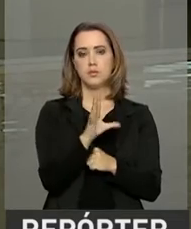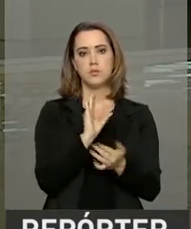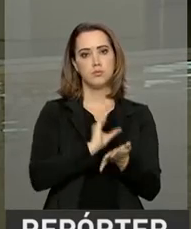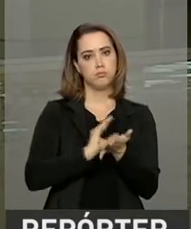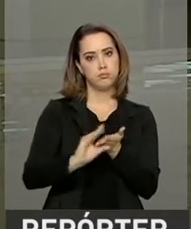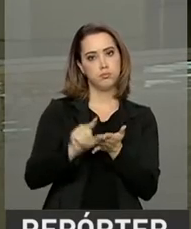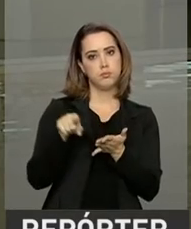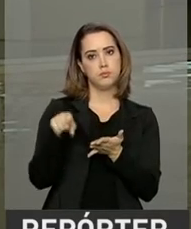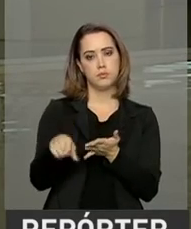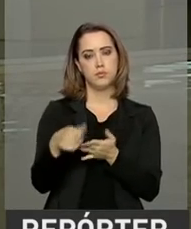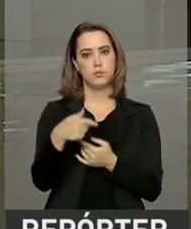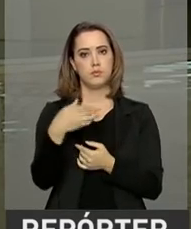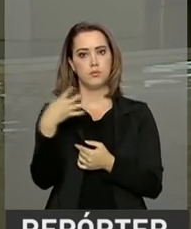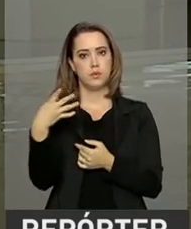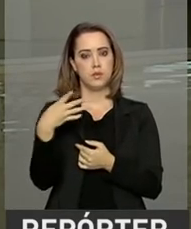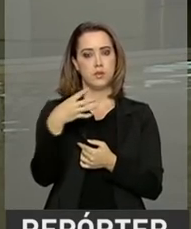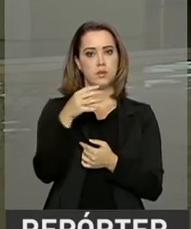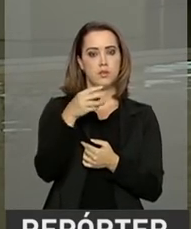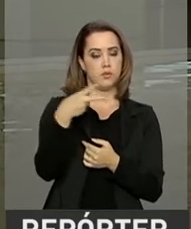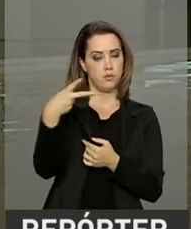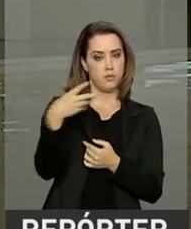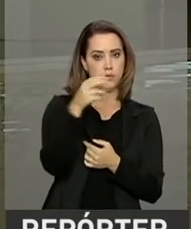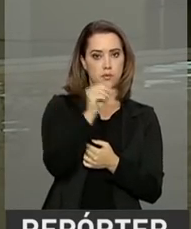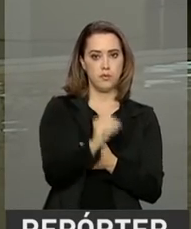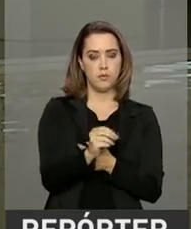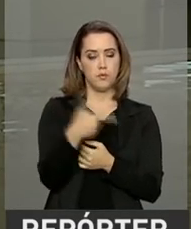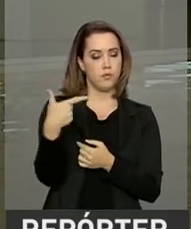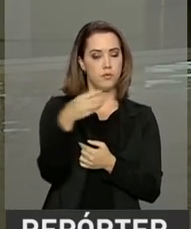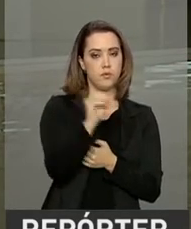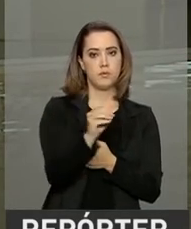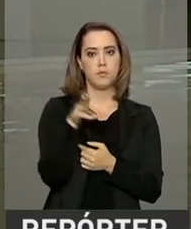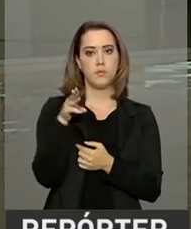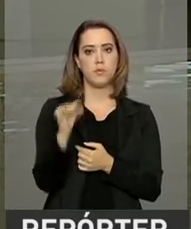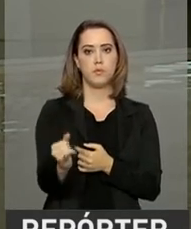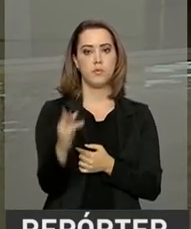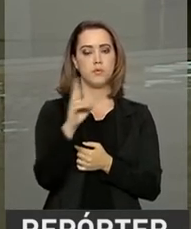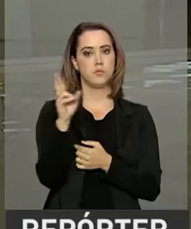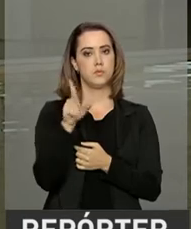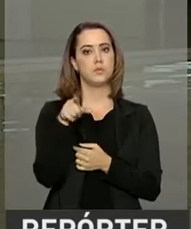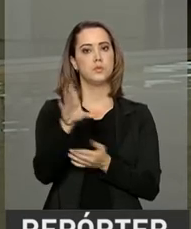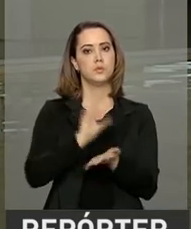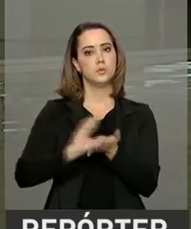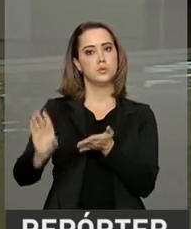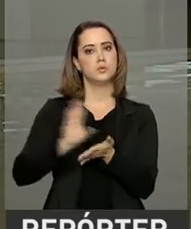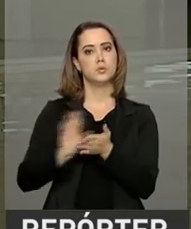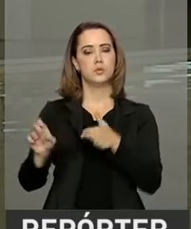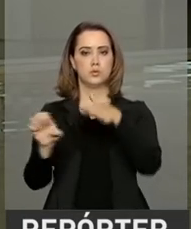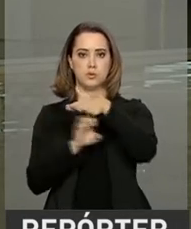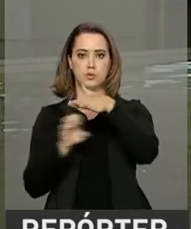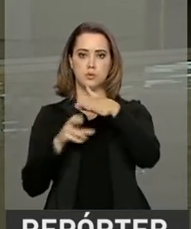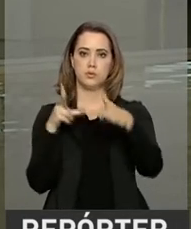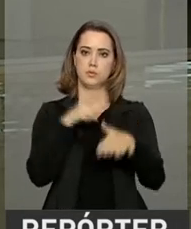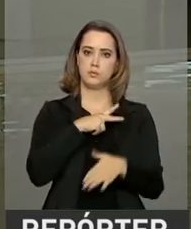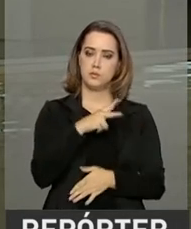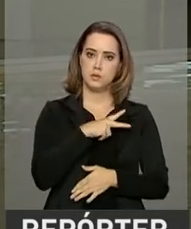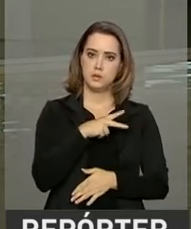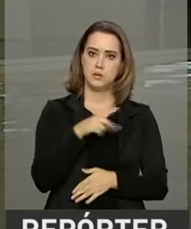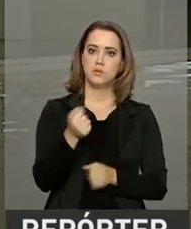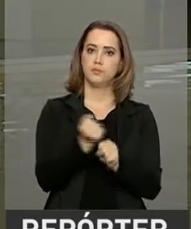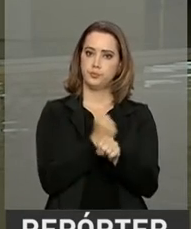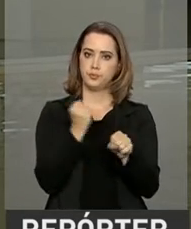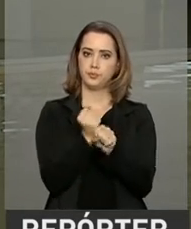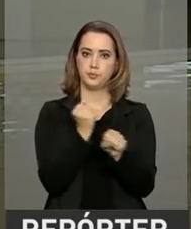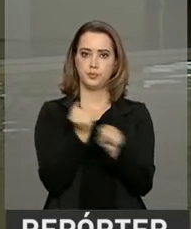utilizaram cerca de 20 bilhões de reais que tem em caixa para financiar concessões e parcerias público privadas na área de